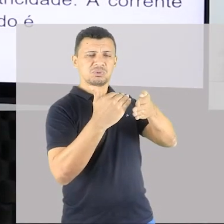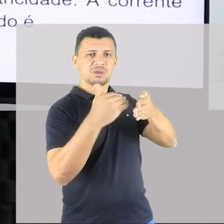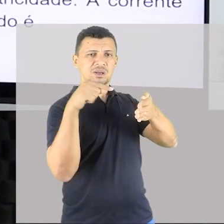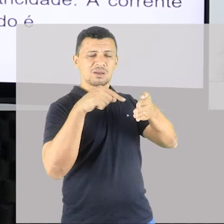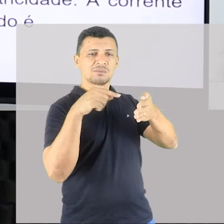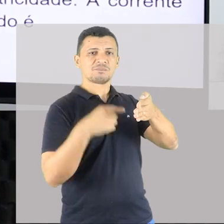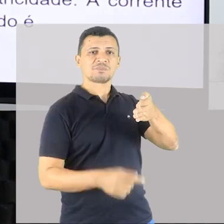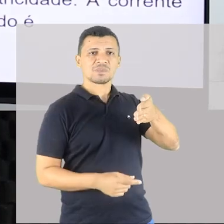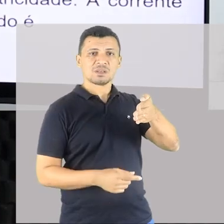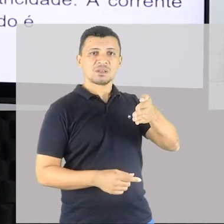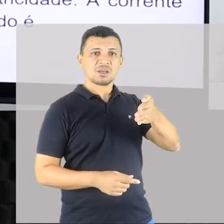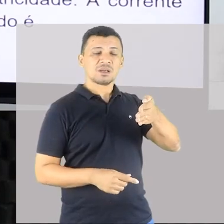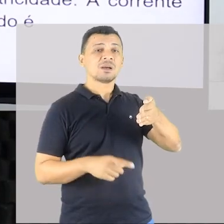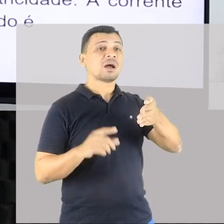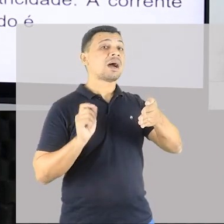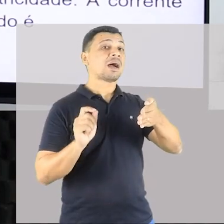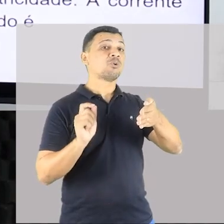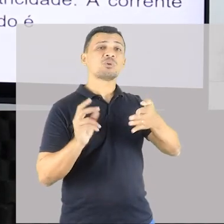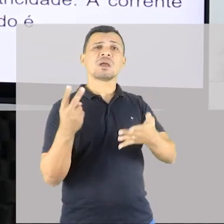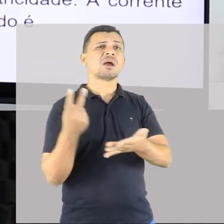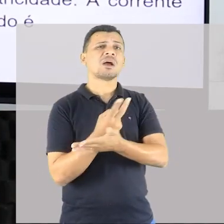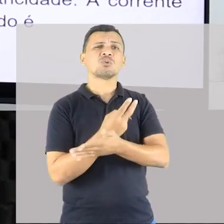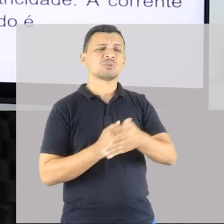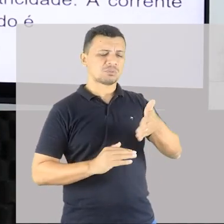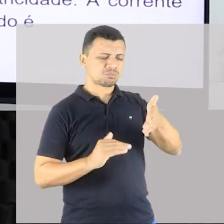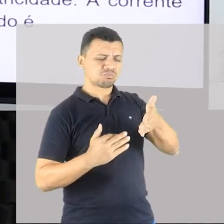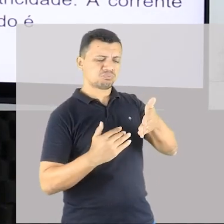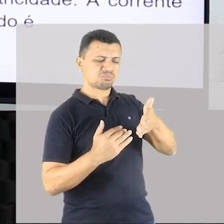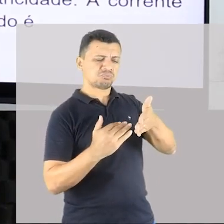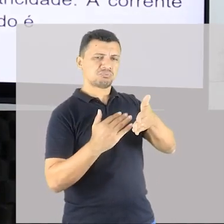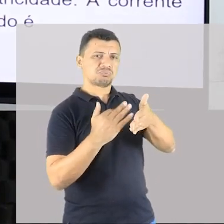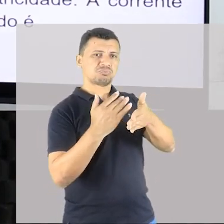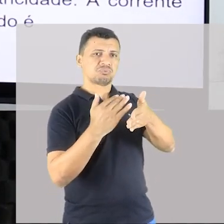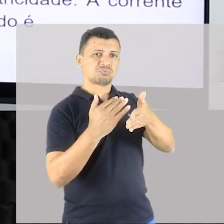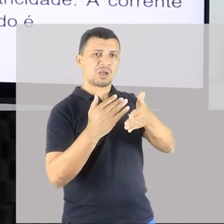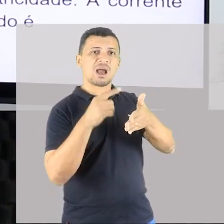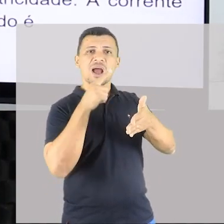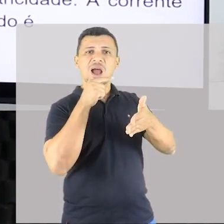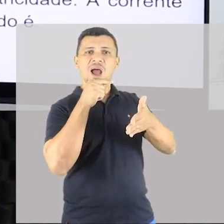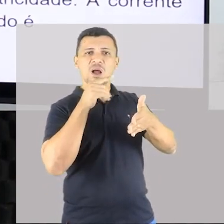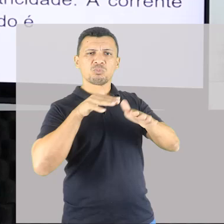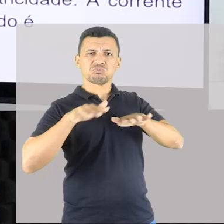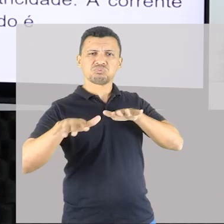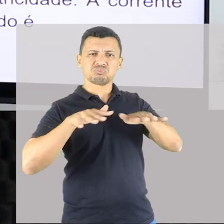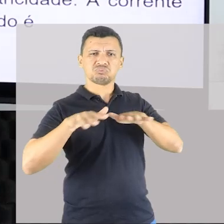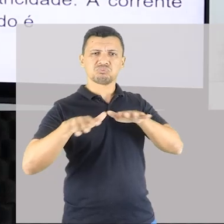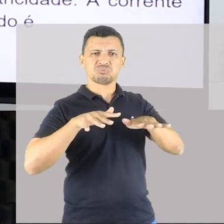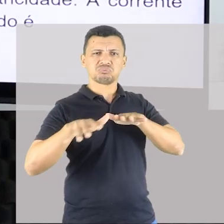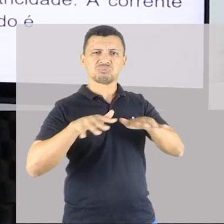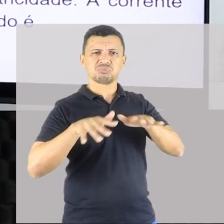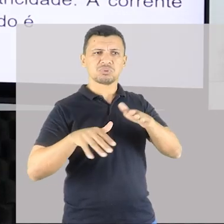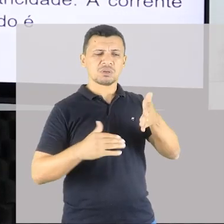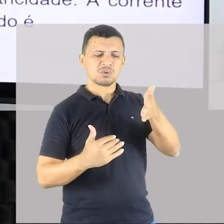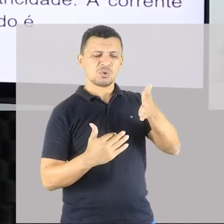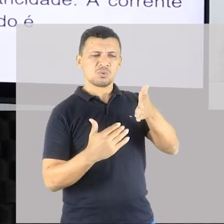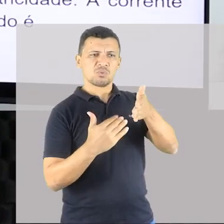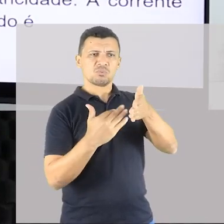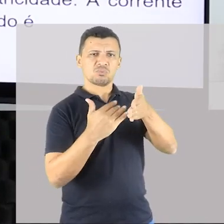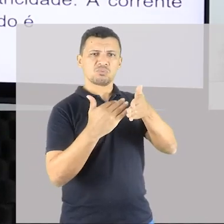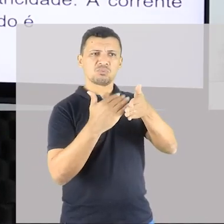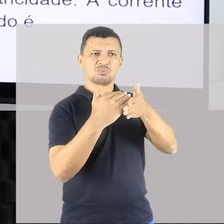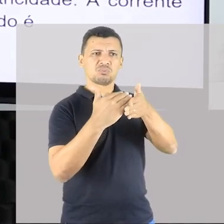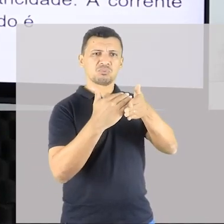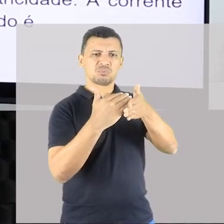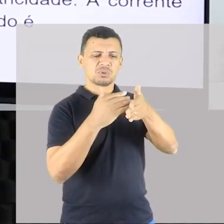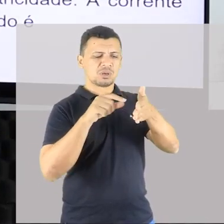E aí o desnível provocado por esse represamento faz com que a água se movimente. Então você represa a água vai represando, depois você